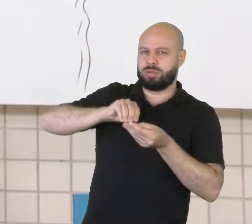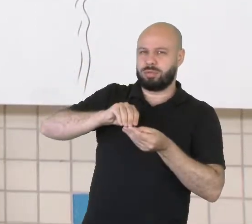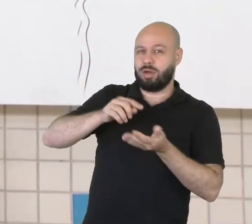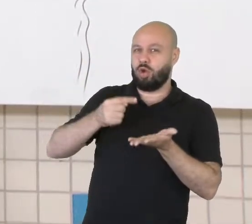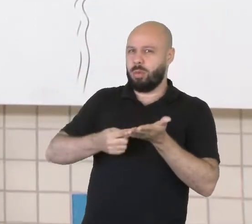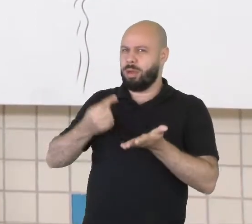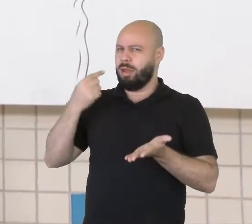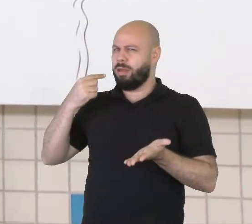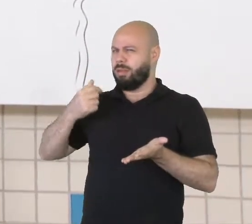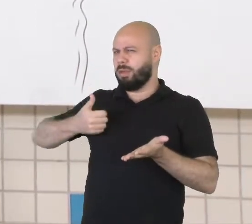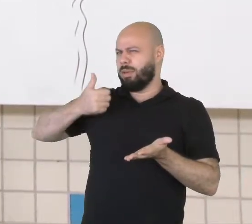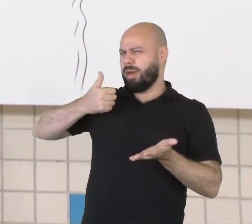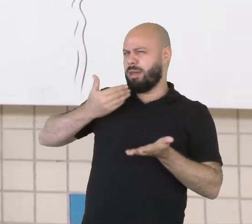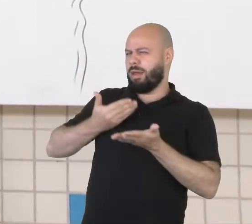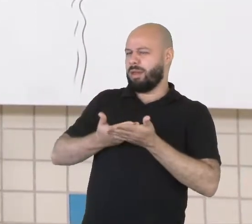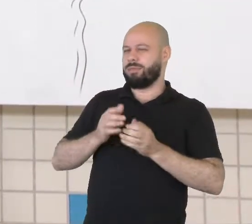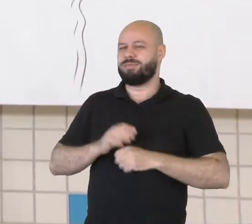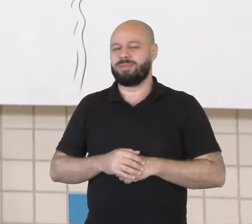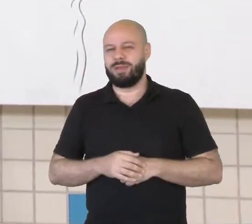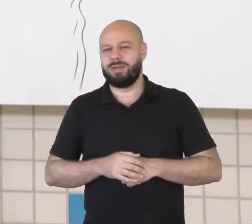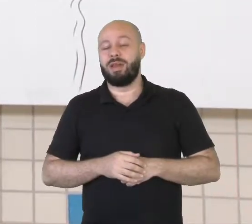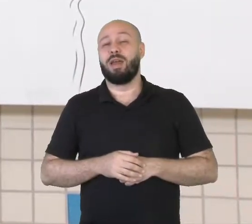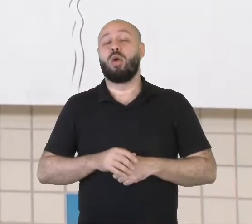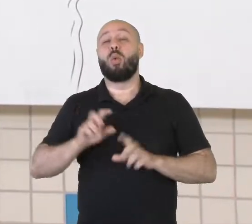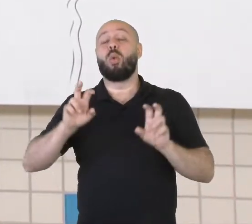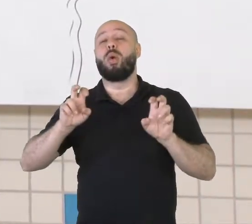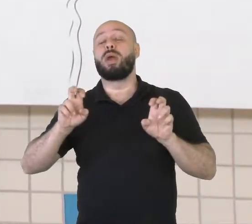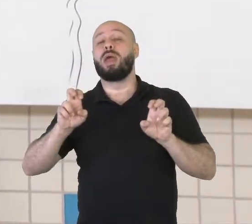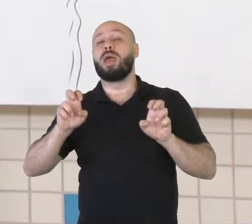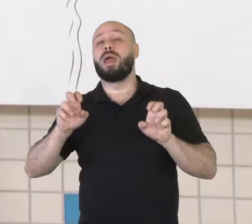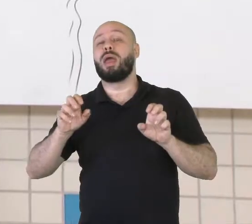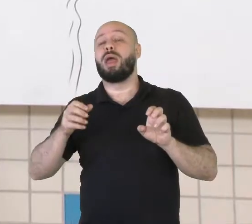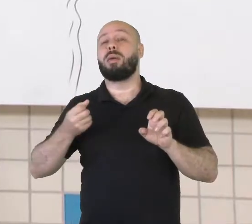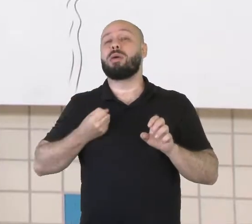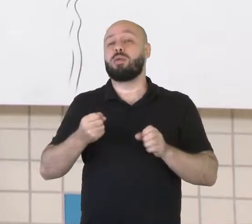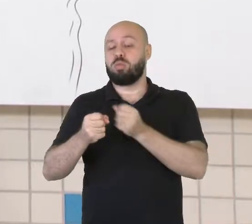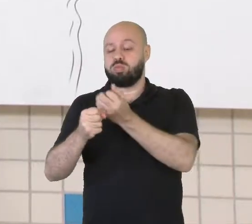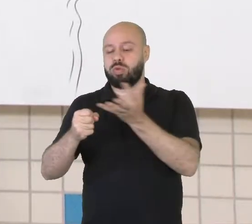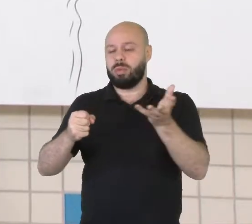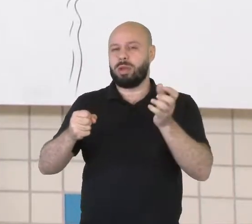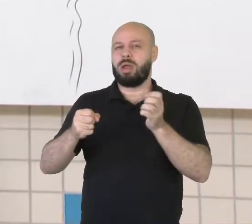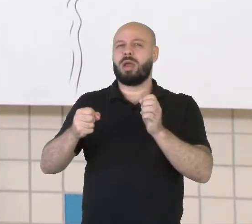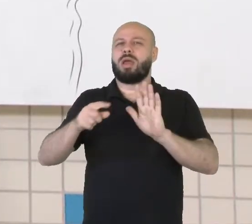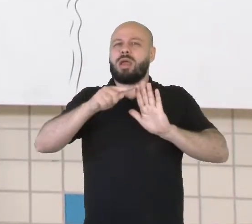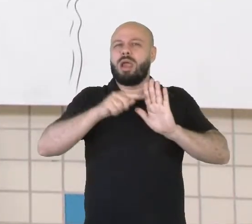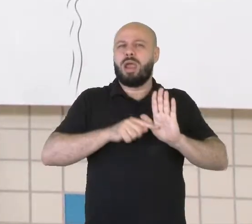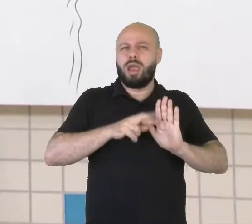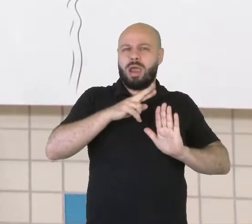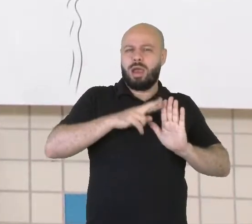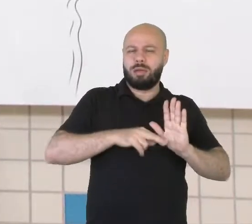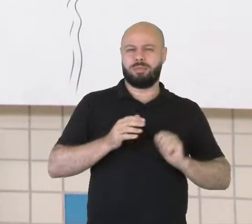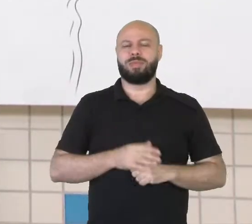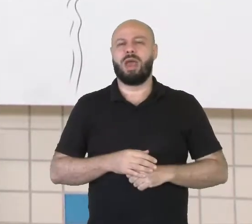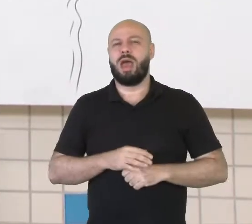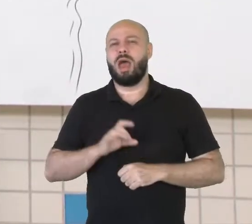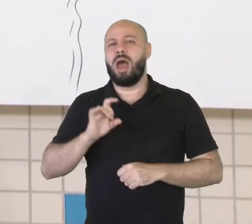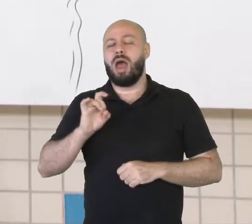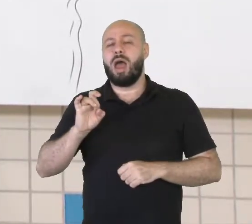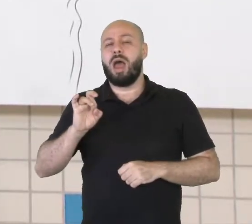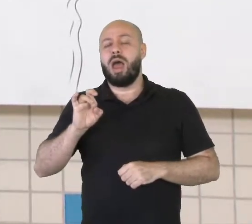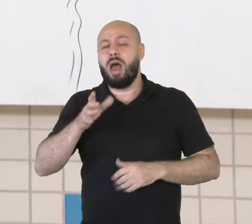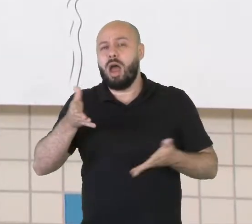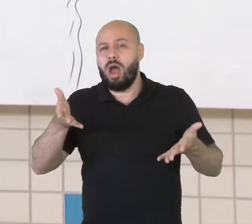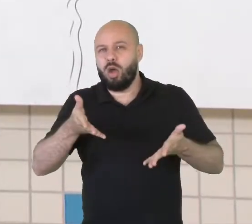primeira aula. Na primeira aula nós falamos sobre potenciação e suas propriedades. Nesta segunda aula vamos falar somente sobre radiciação e